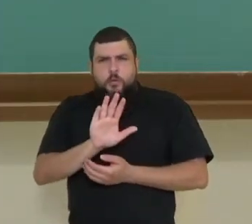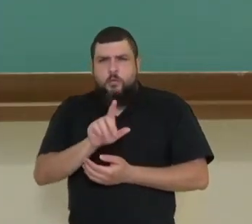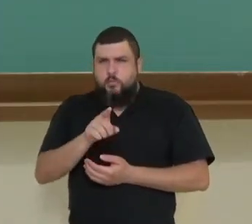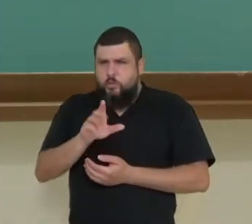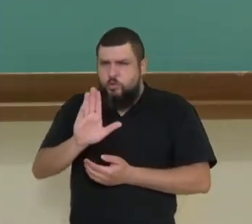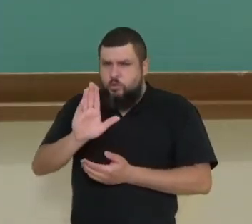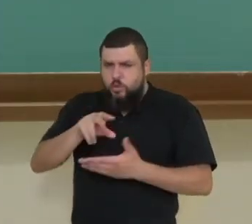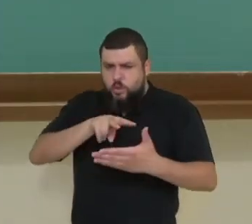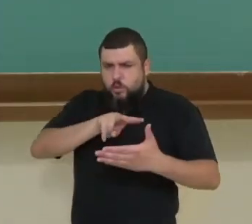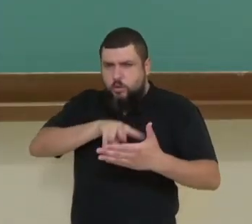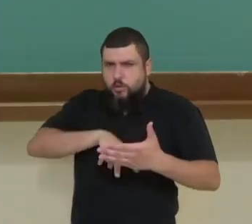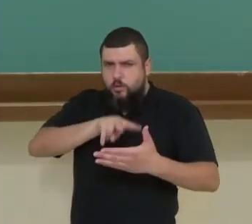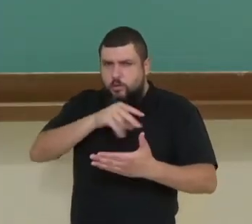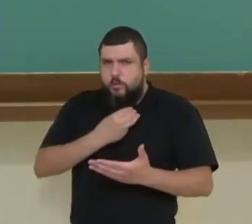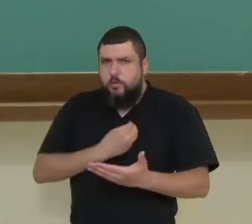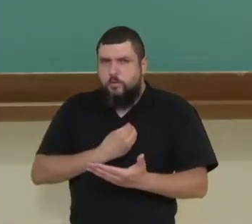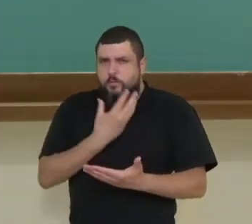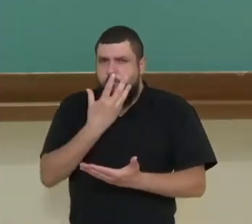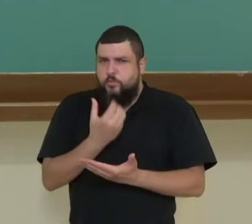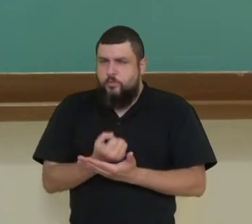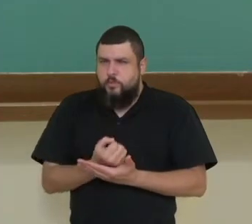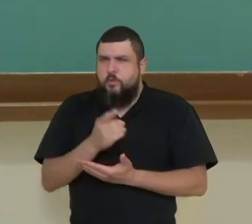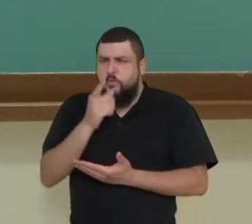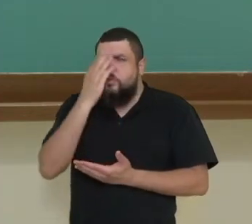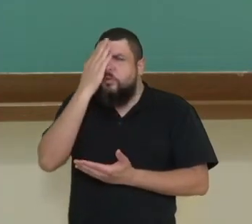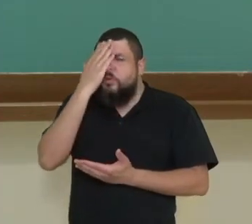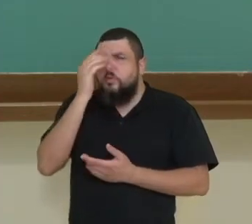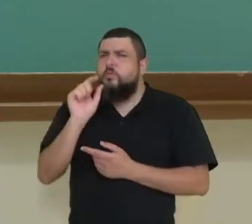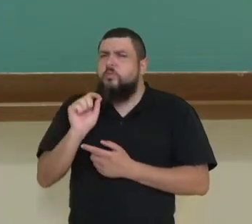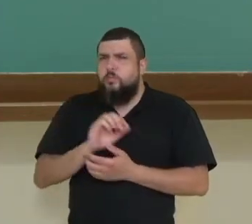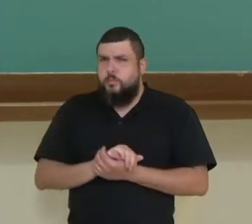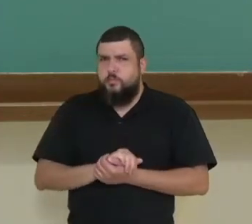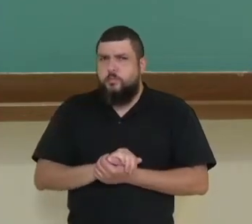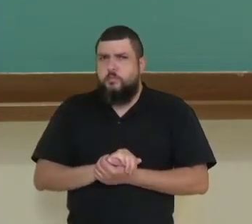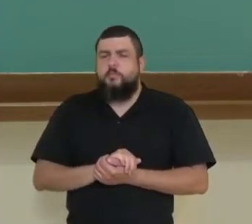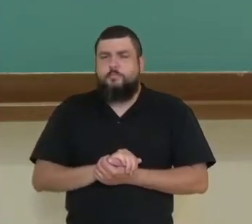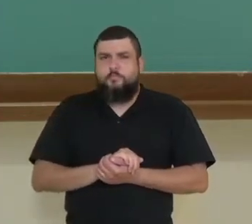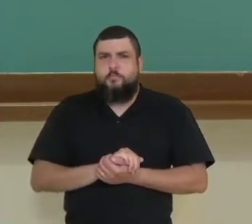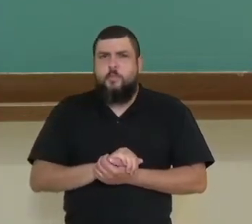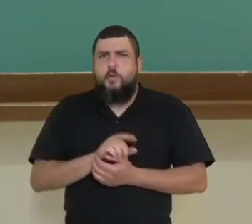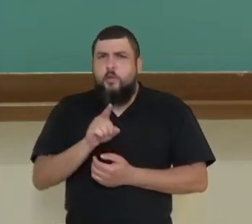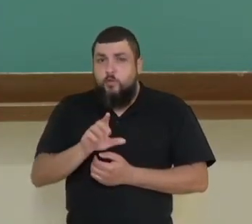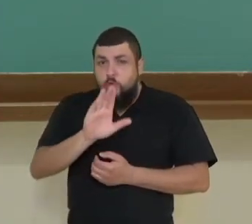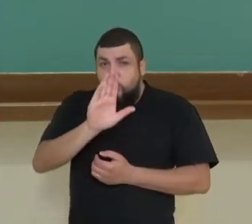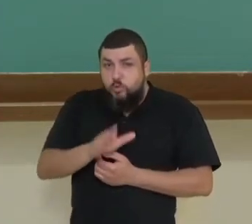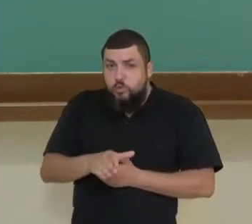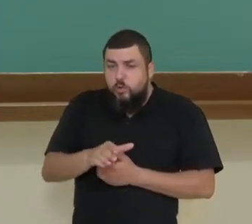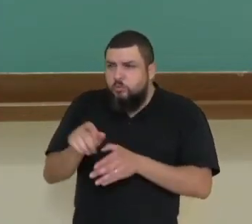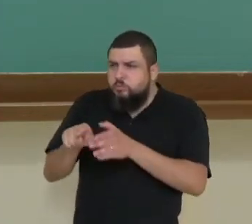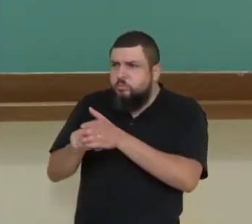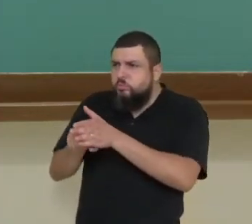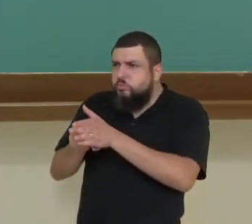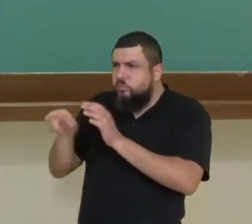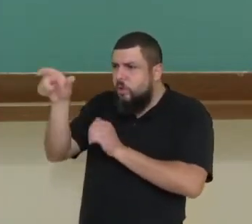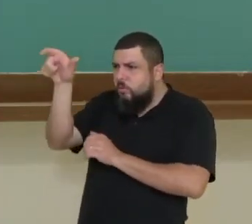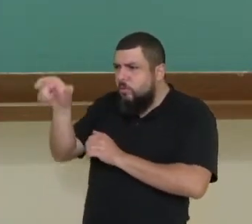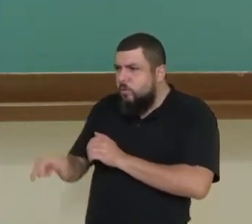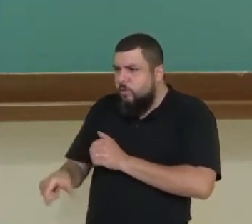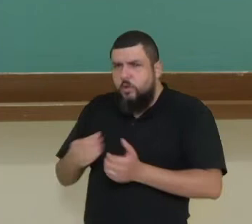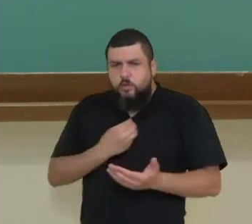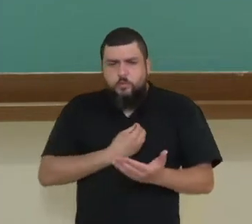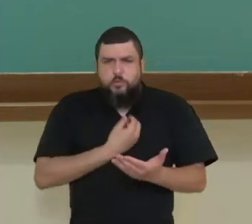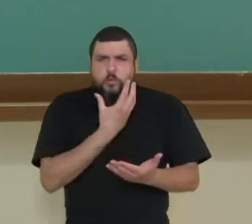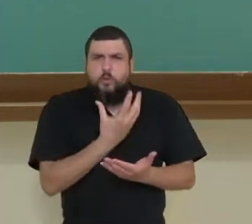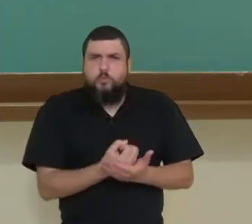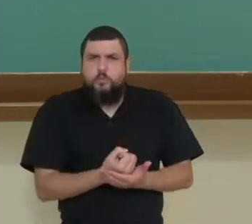Você sabe o que é uma biografia? E mais, você já fez a biografia de alguém ou a sua própria